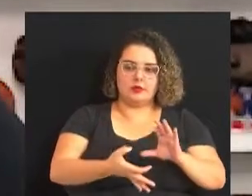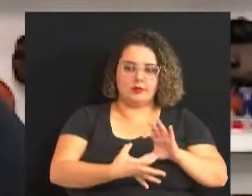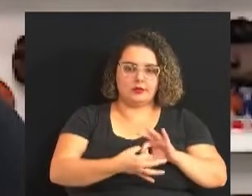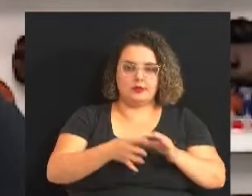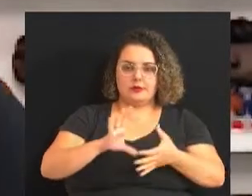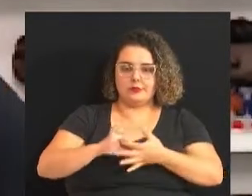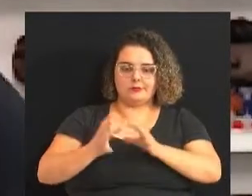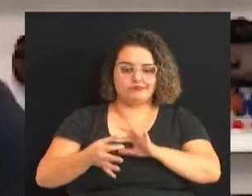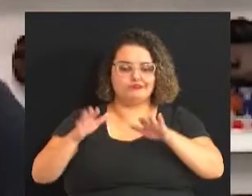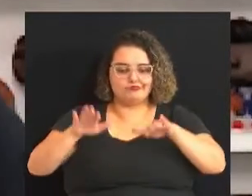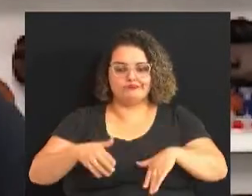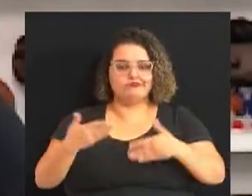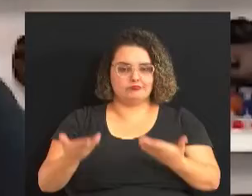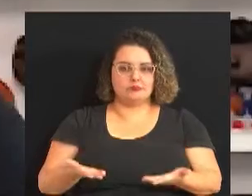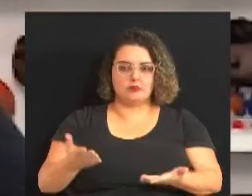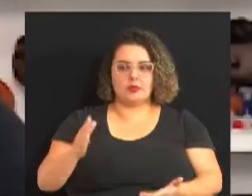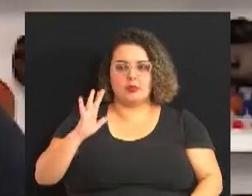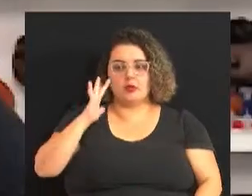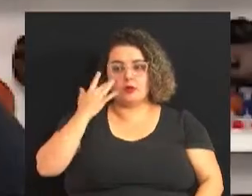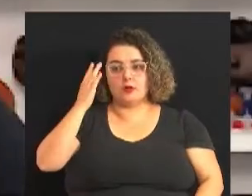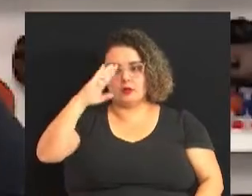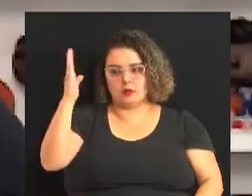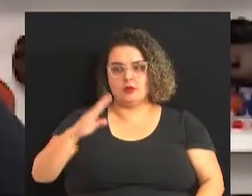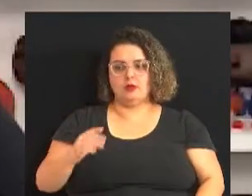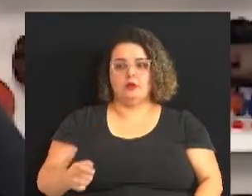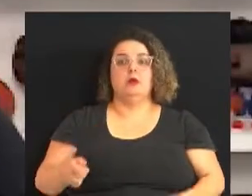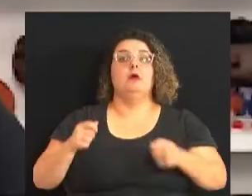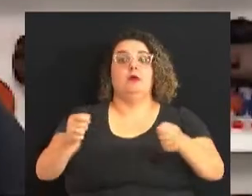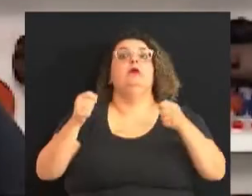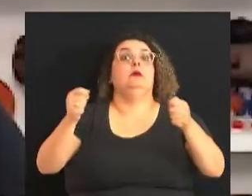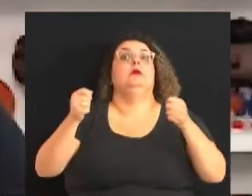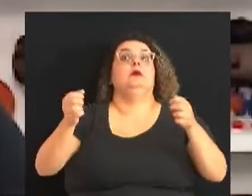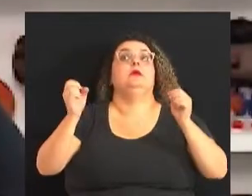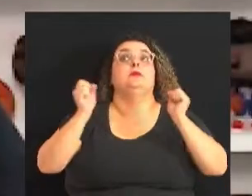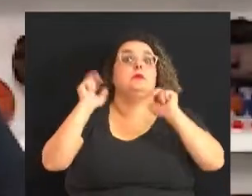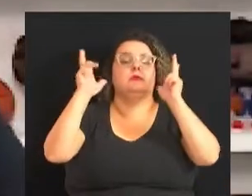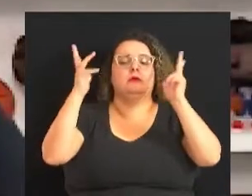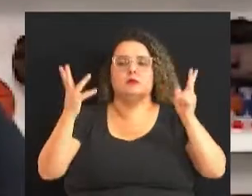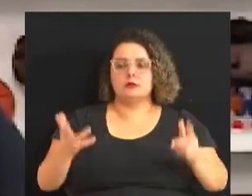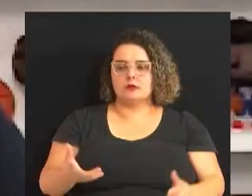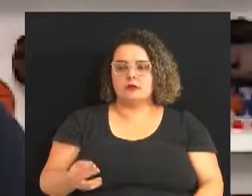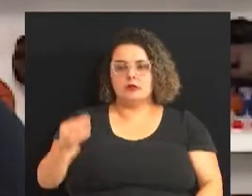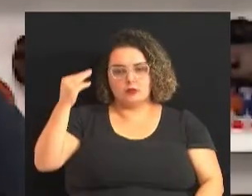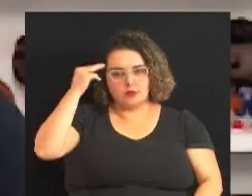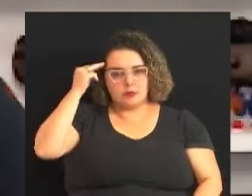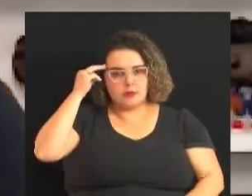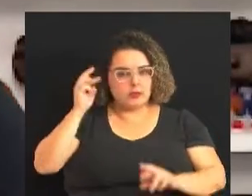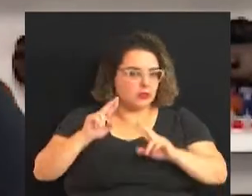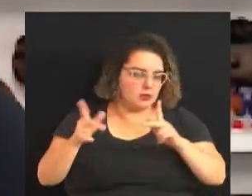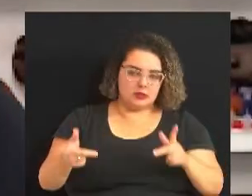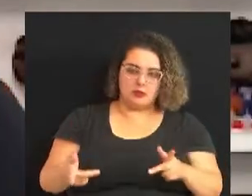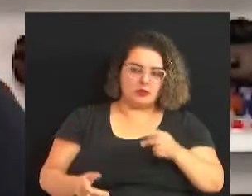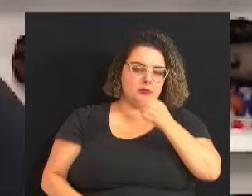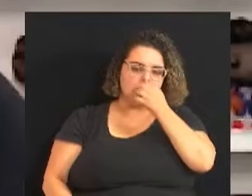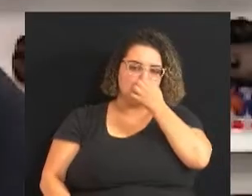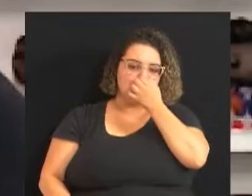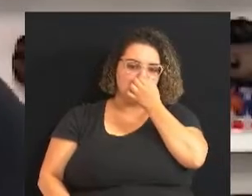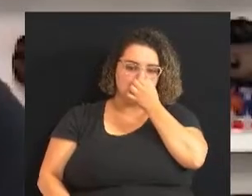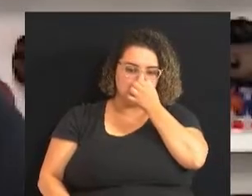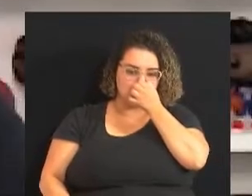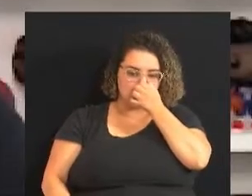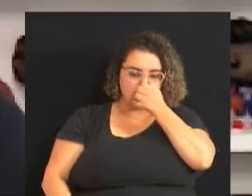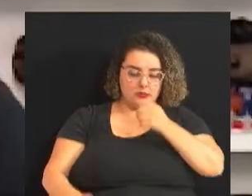Sim. casa. Eu acho que o Brasil precisava de uma chacoalhada, de um cara com uma mentalidade diferente. E assim, ele teve